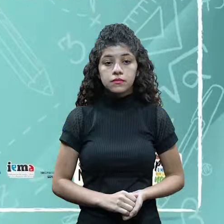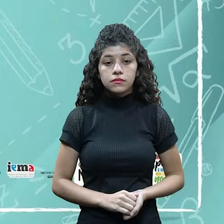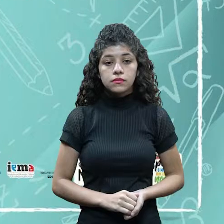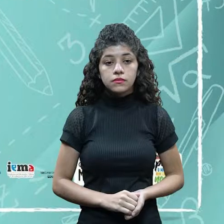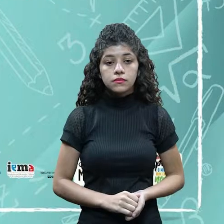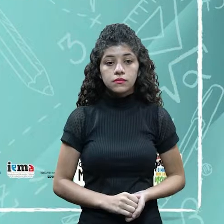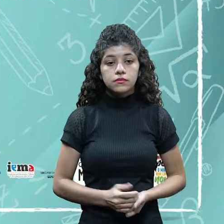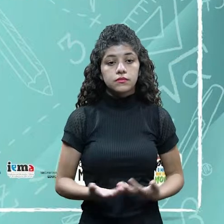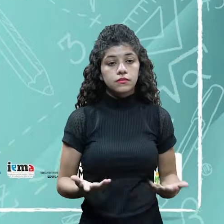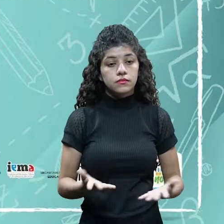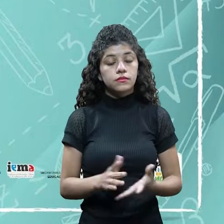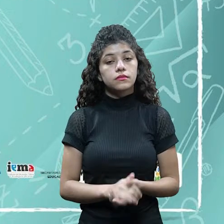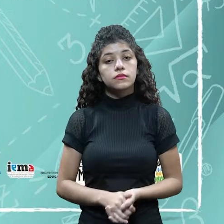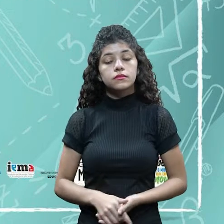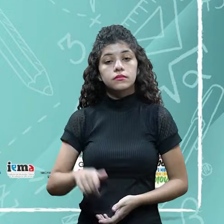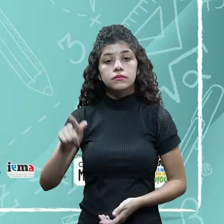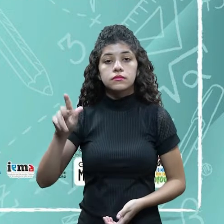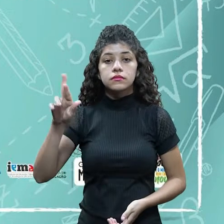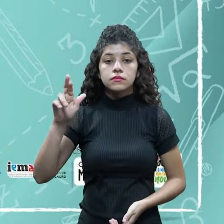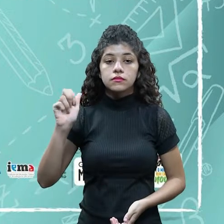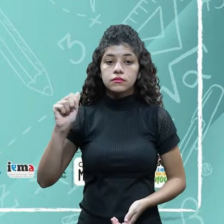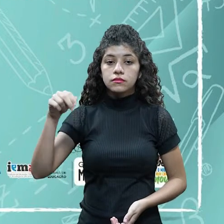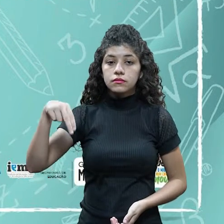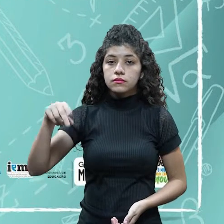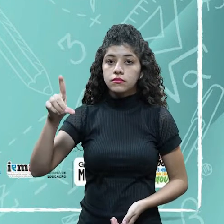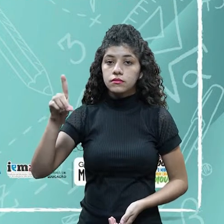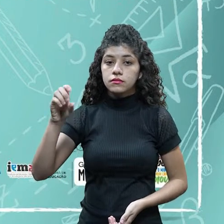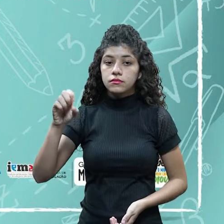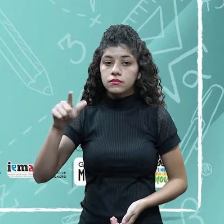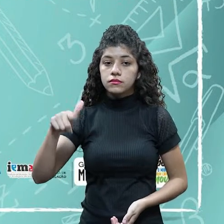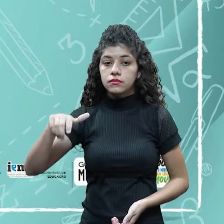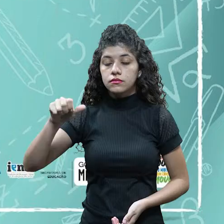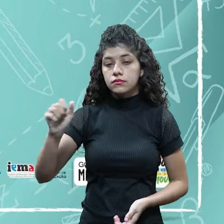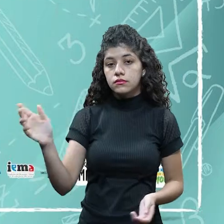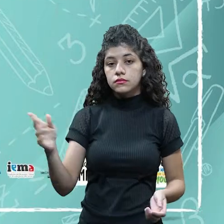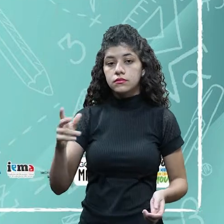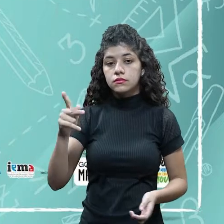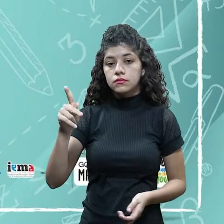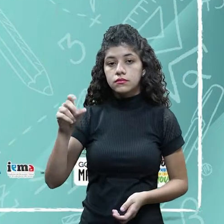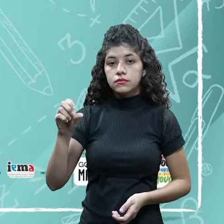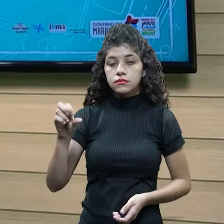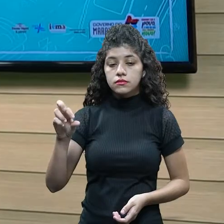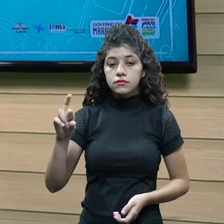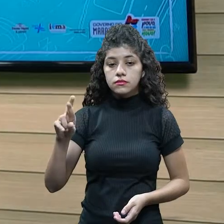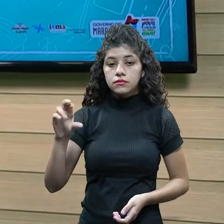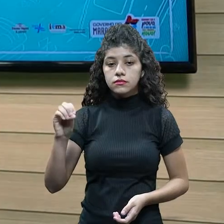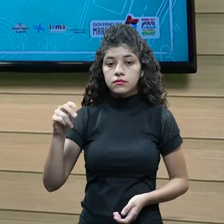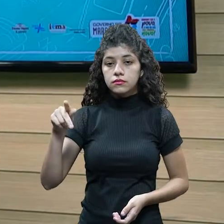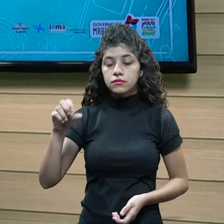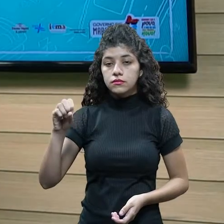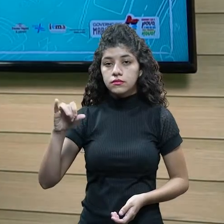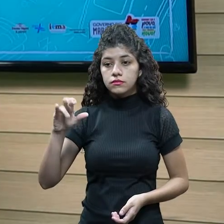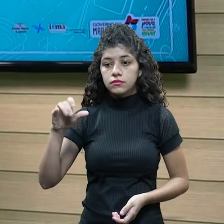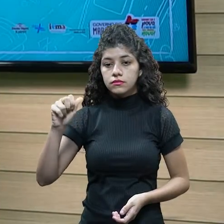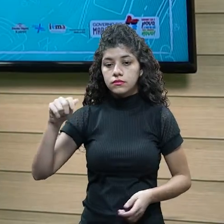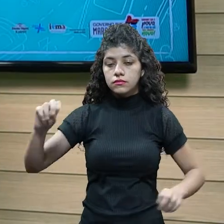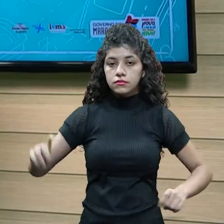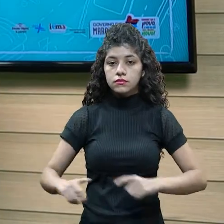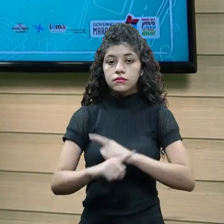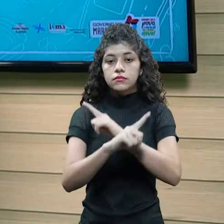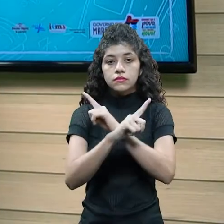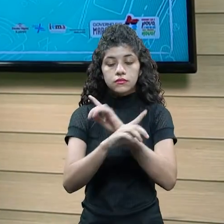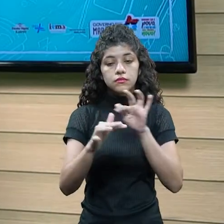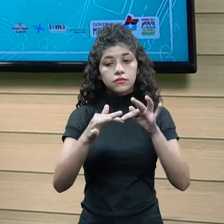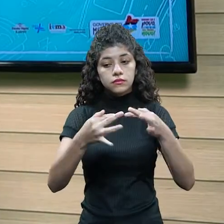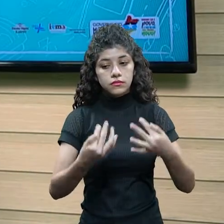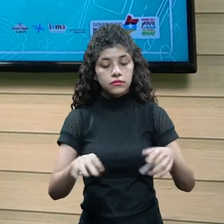medidas. Grandezas proporcionais, são as famosas regras de 3, né? E aí vocês sabem que tem as regras de 3 simples e